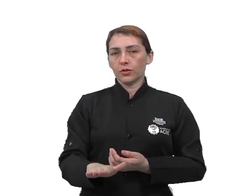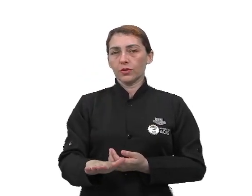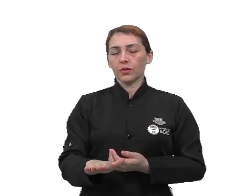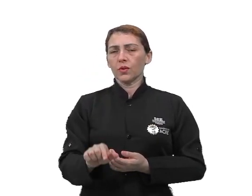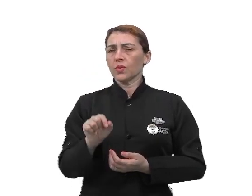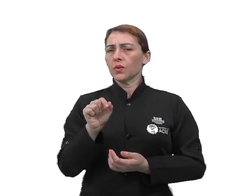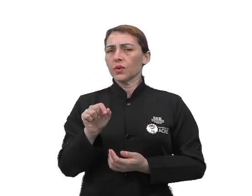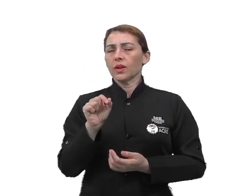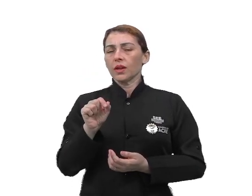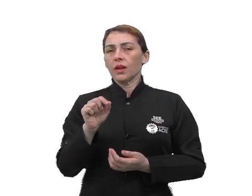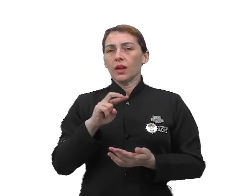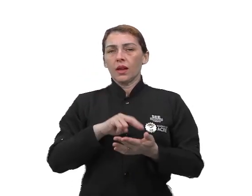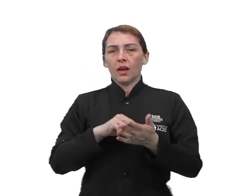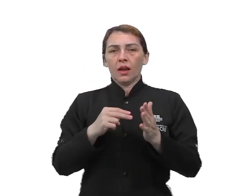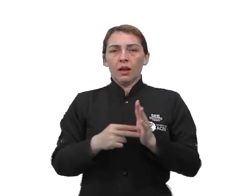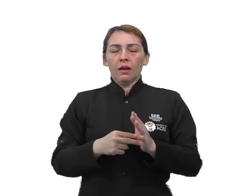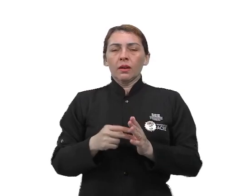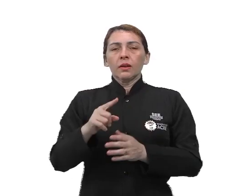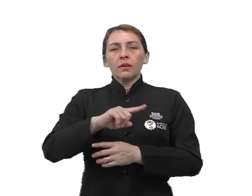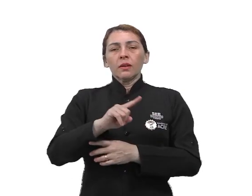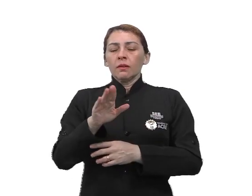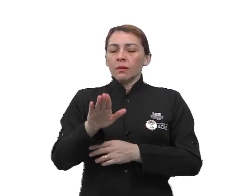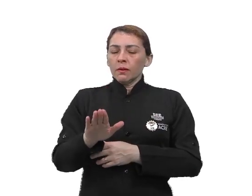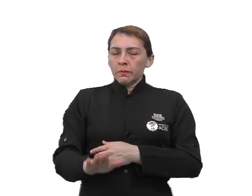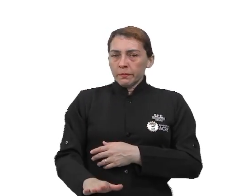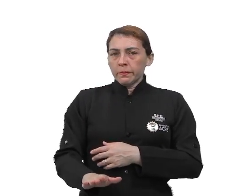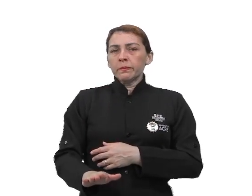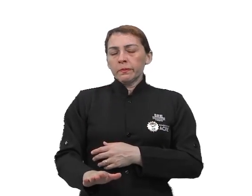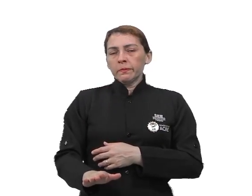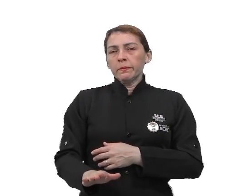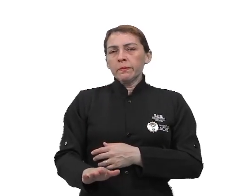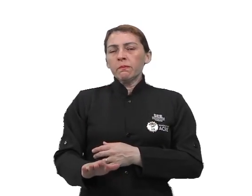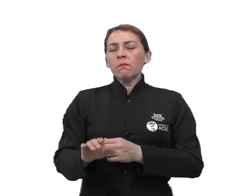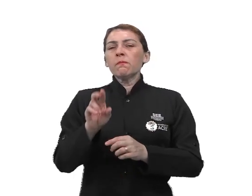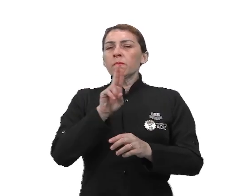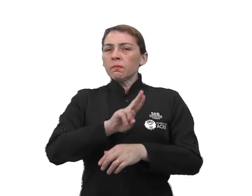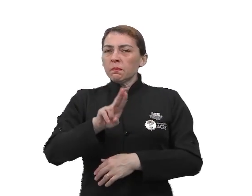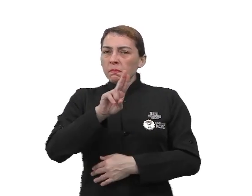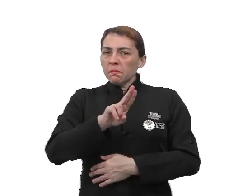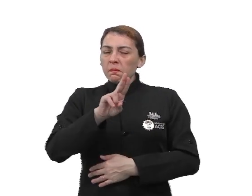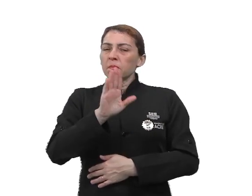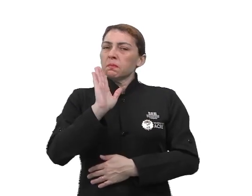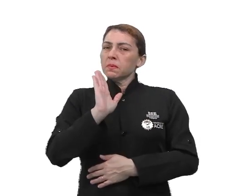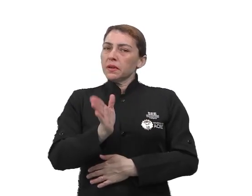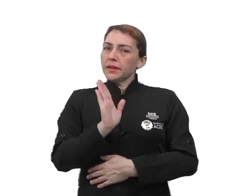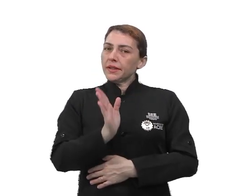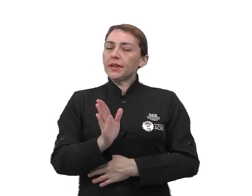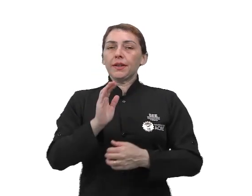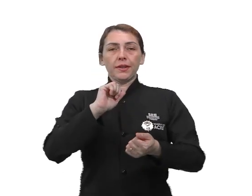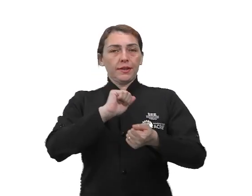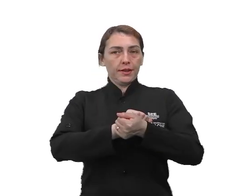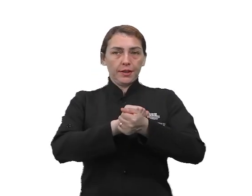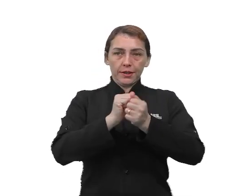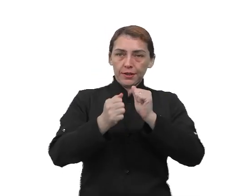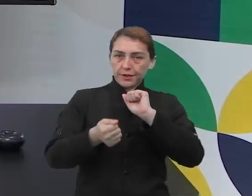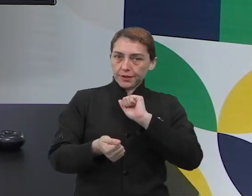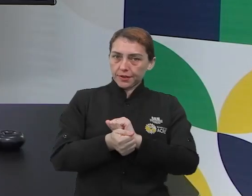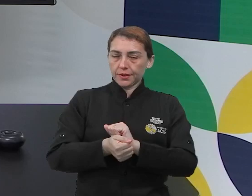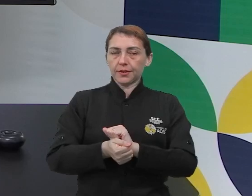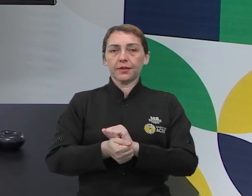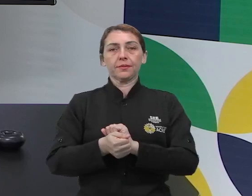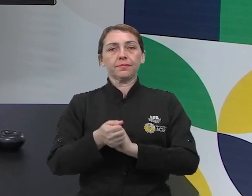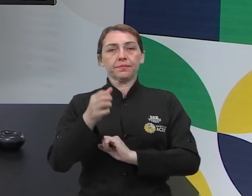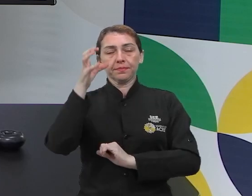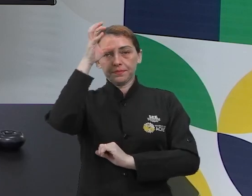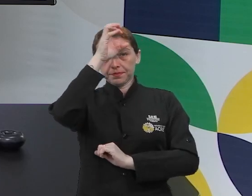baixos são gradientes aí velocidade baixas, né? E aí, usando isso, eu já posso associar ao que você